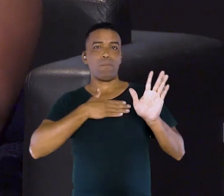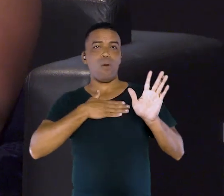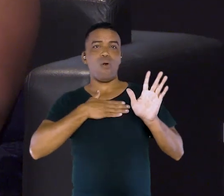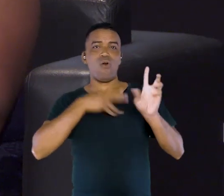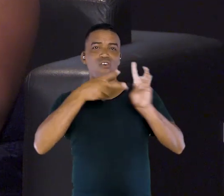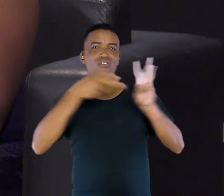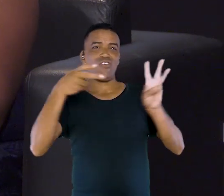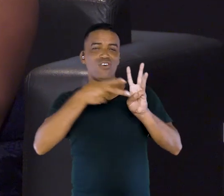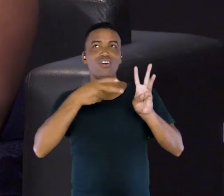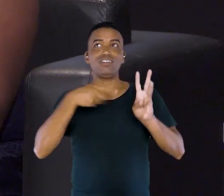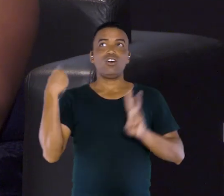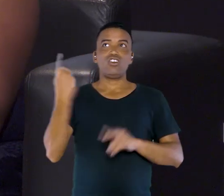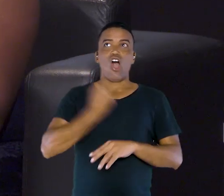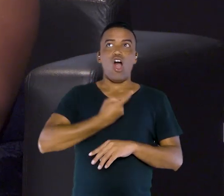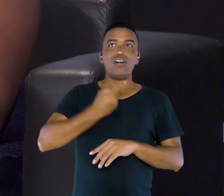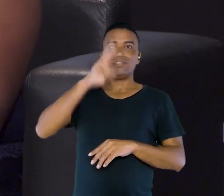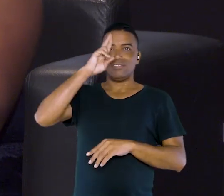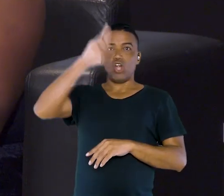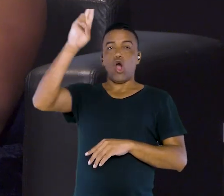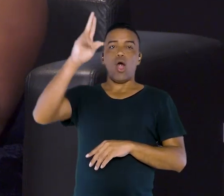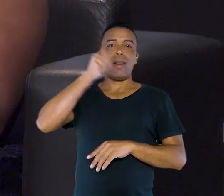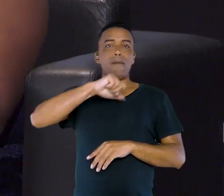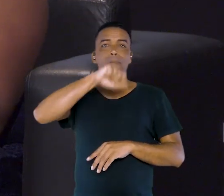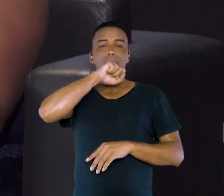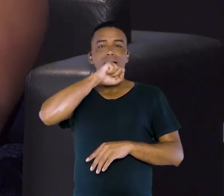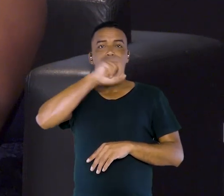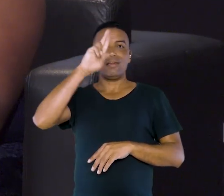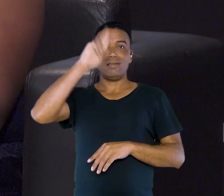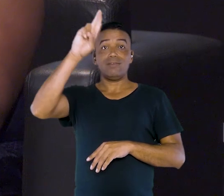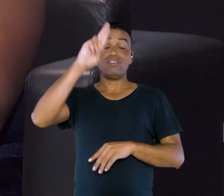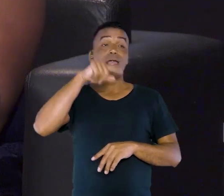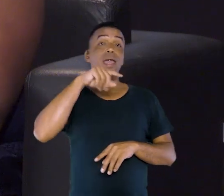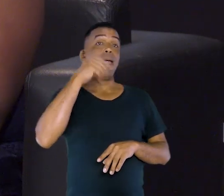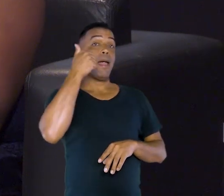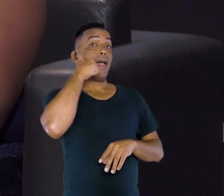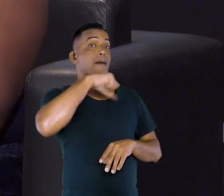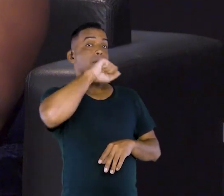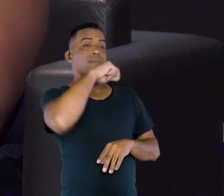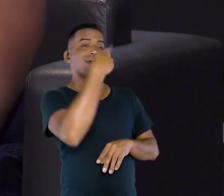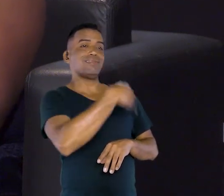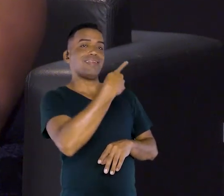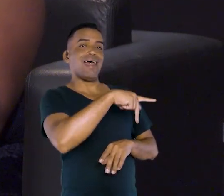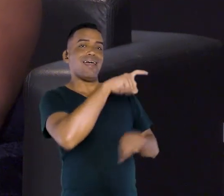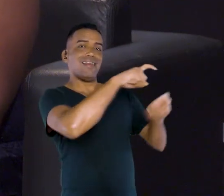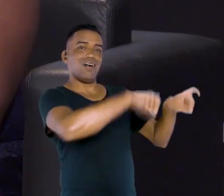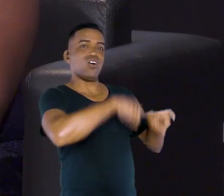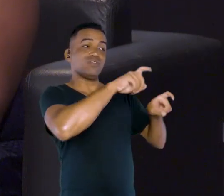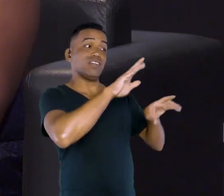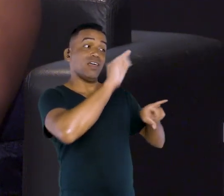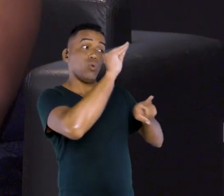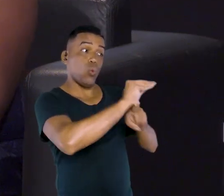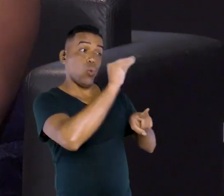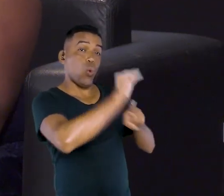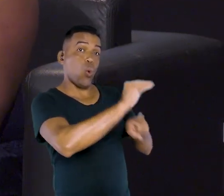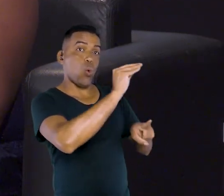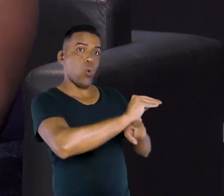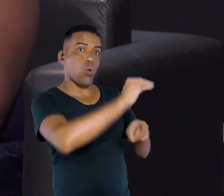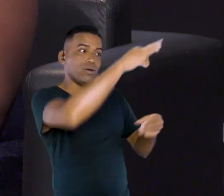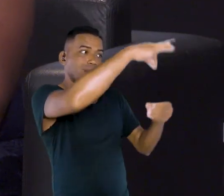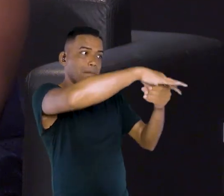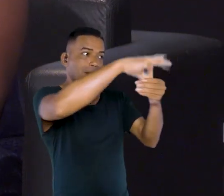mães, que a gente é dona de roça, você é a mãe da roça, porque você cuida das manivas,